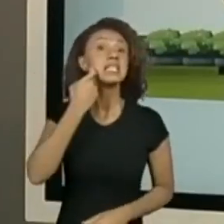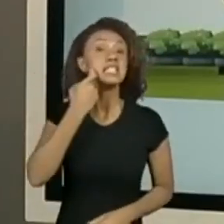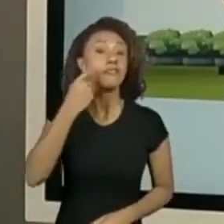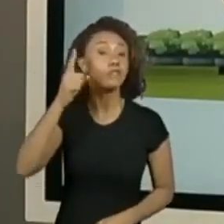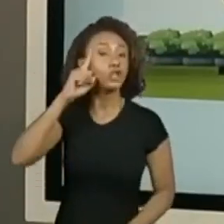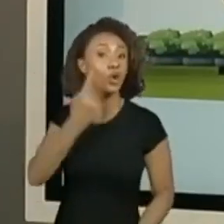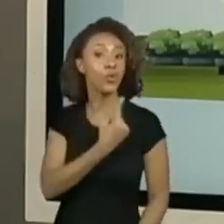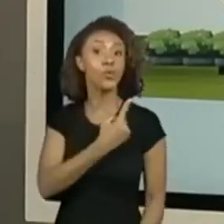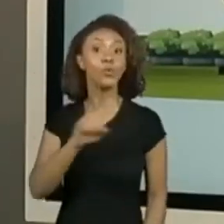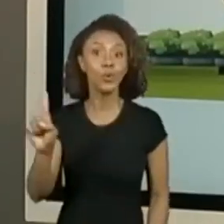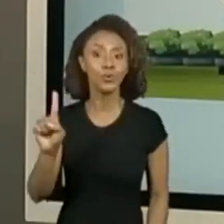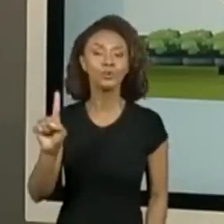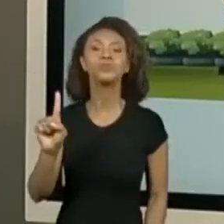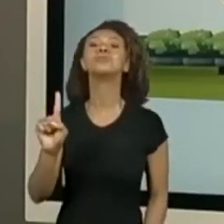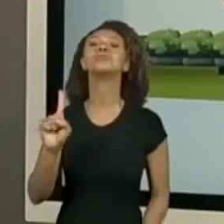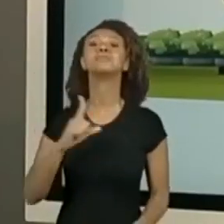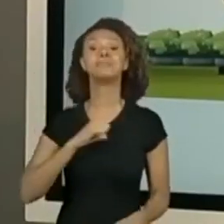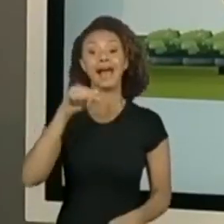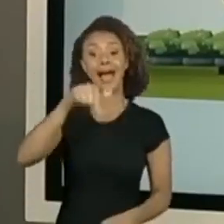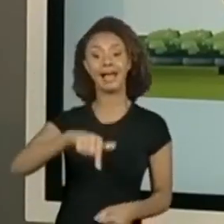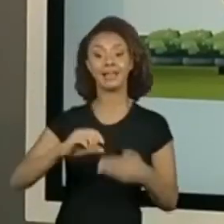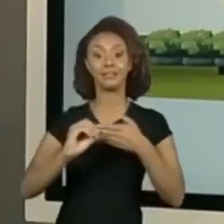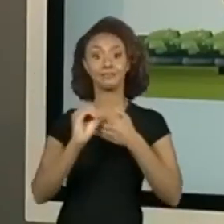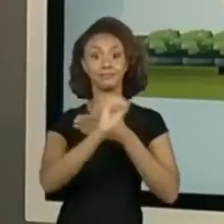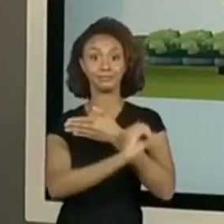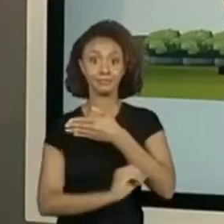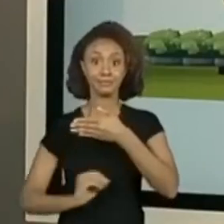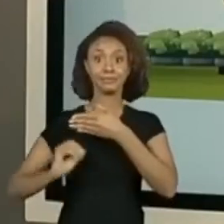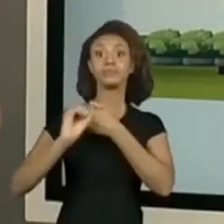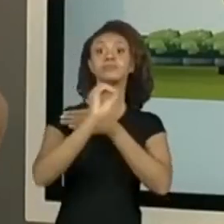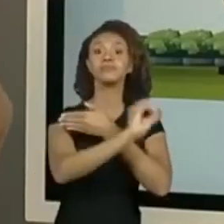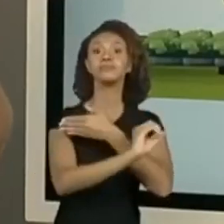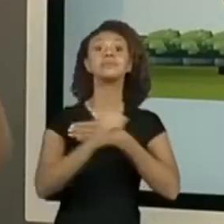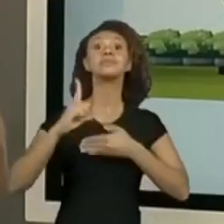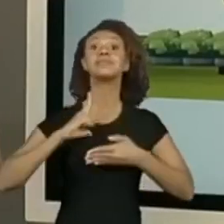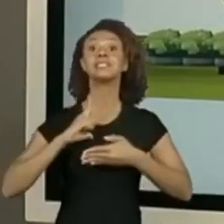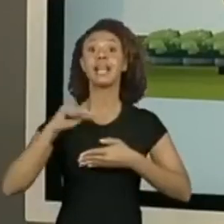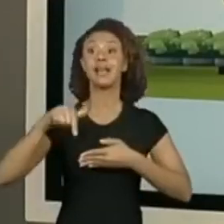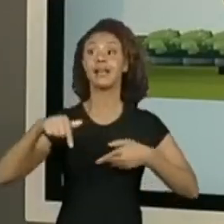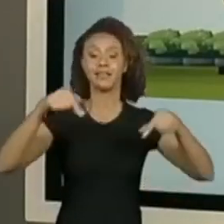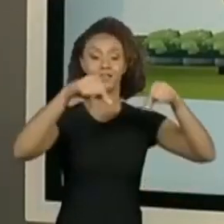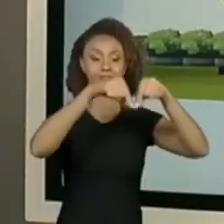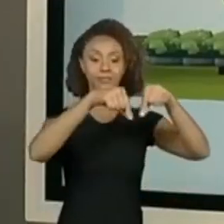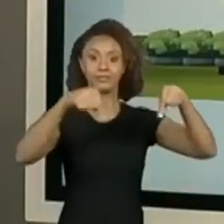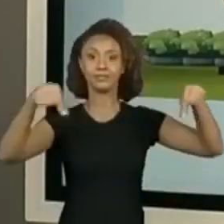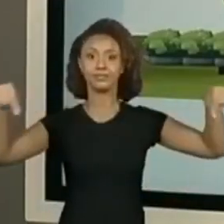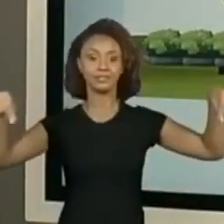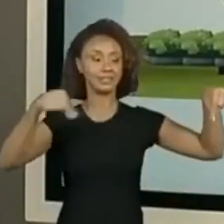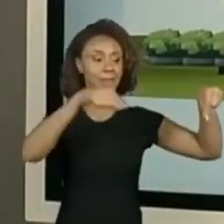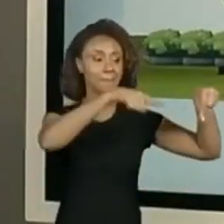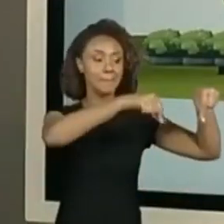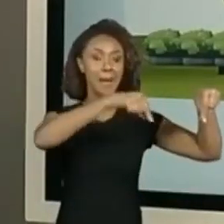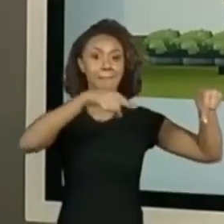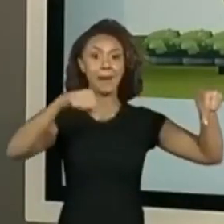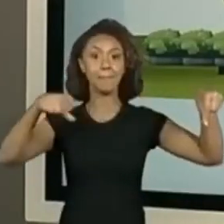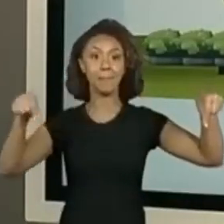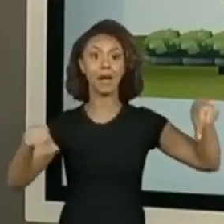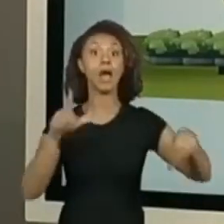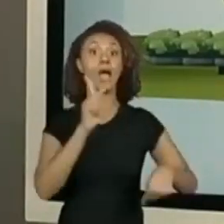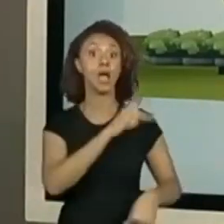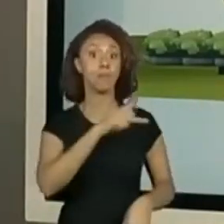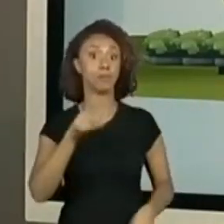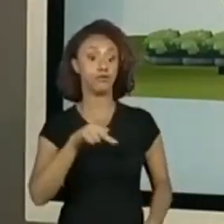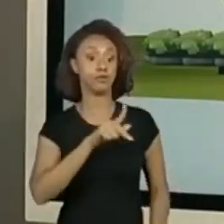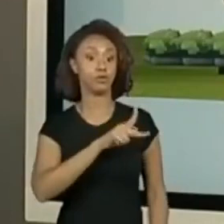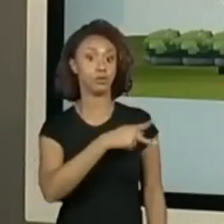a gente vai montar aqui no Centro de Mídias um varal com as nossas preferências. A professora Kelly vai montar o varal dela